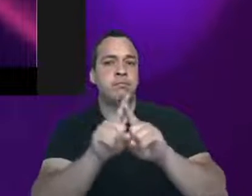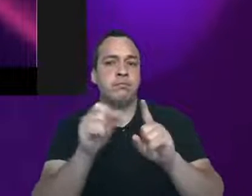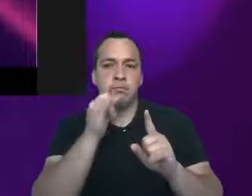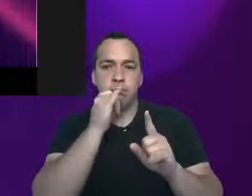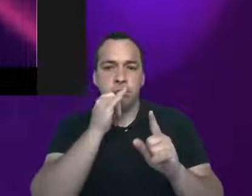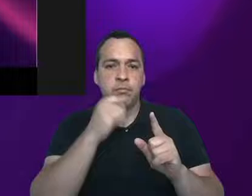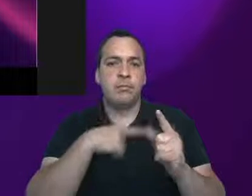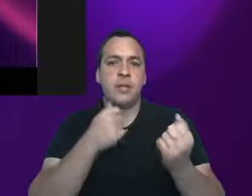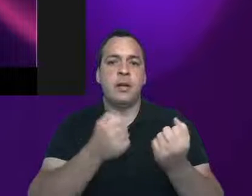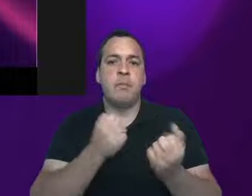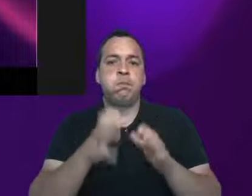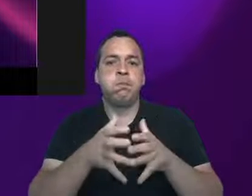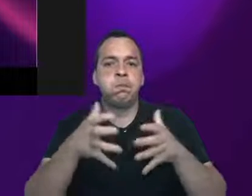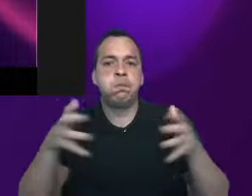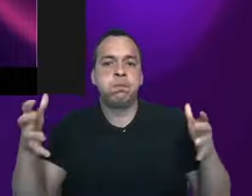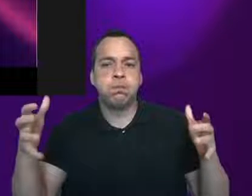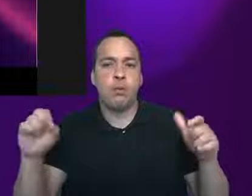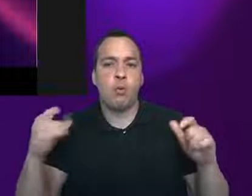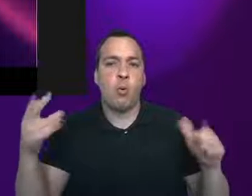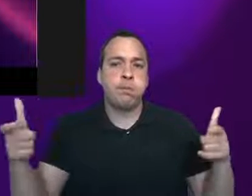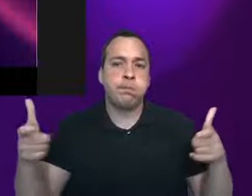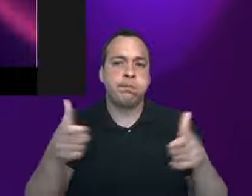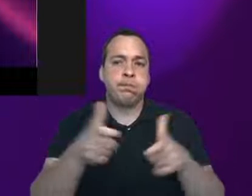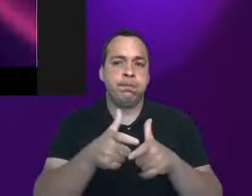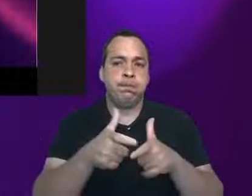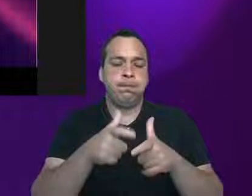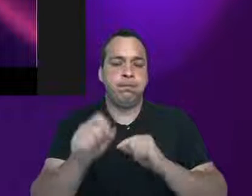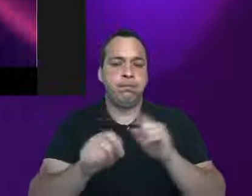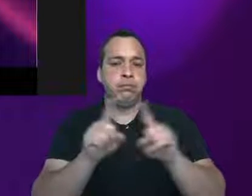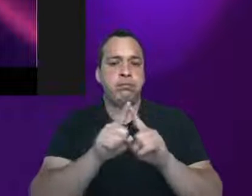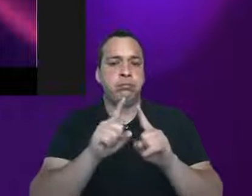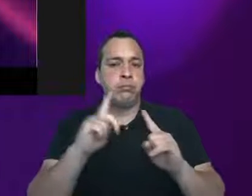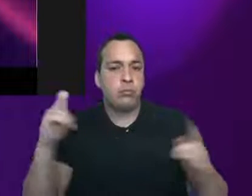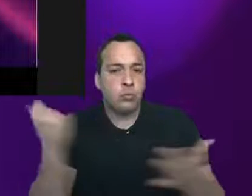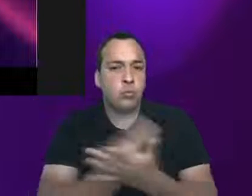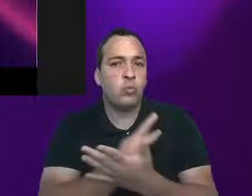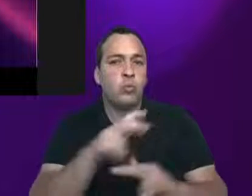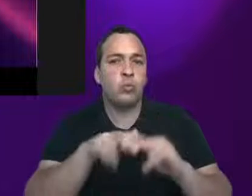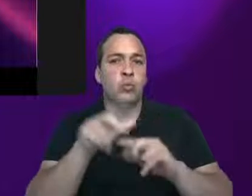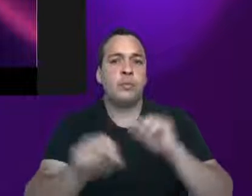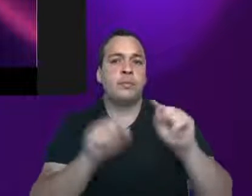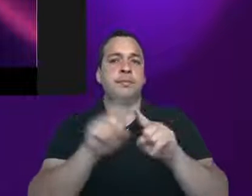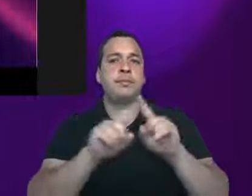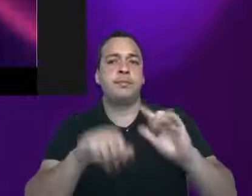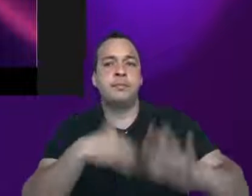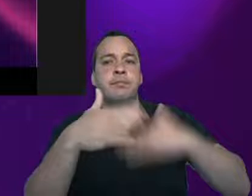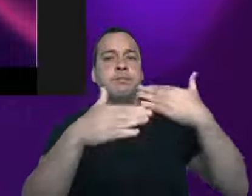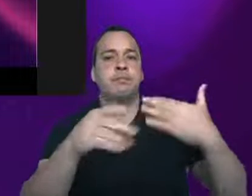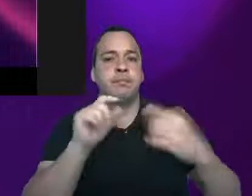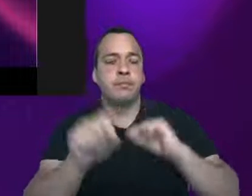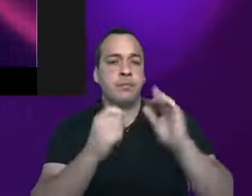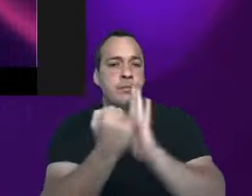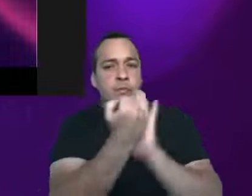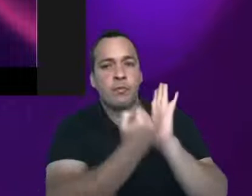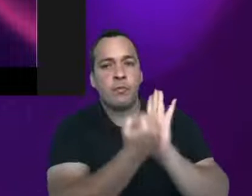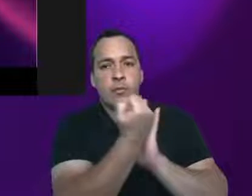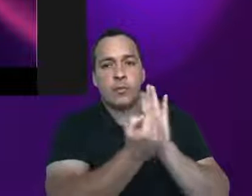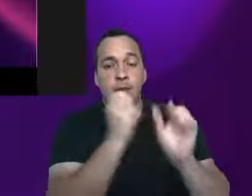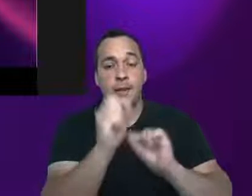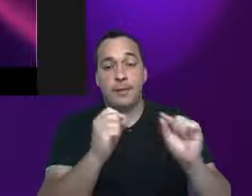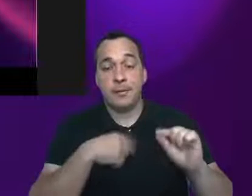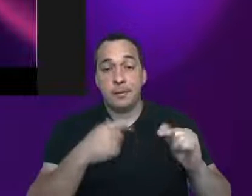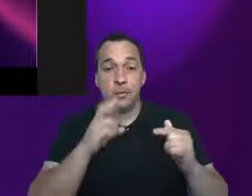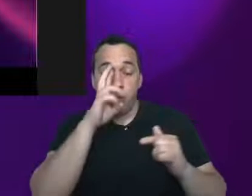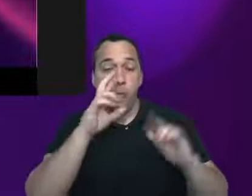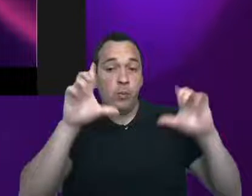para os pacientes congestos. Isso só se tornou possível com a evolução dos aparelhos ultrassonográficos, que estão cada vez menores